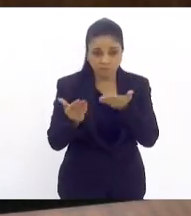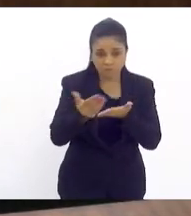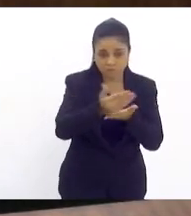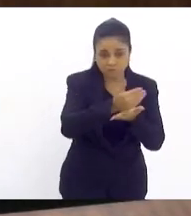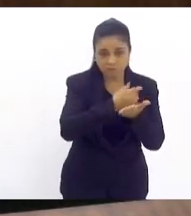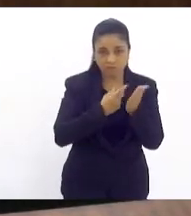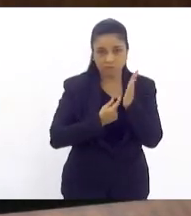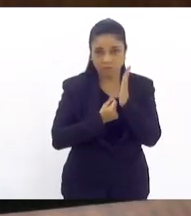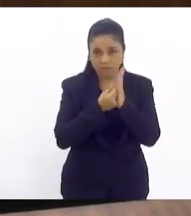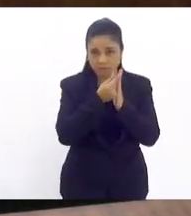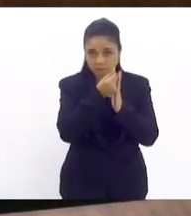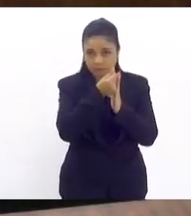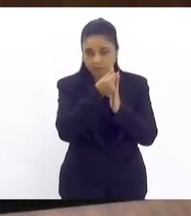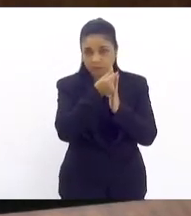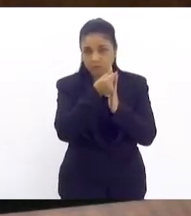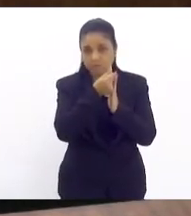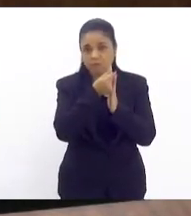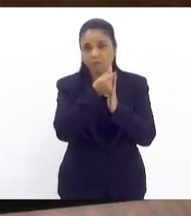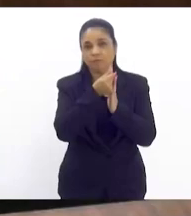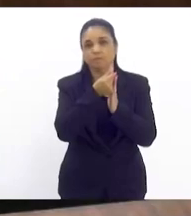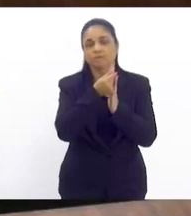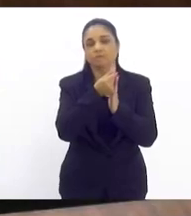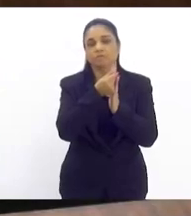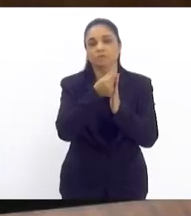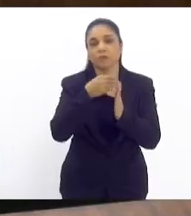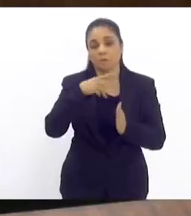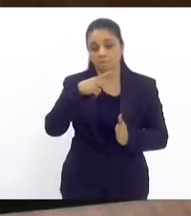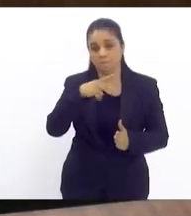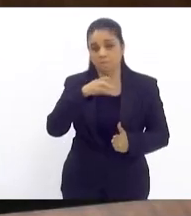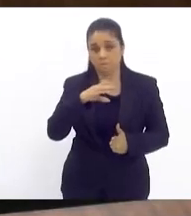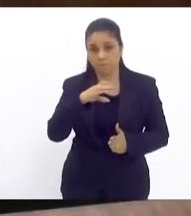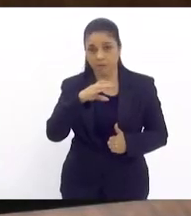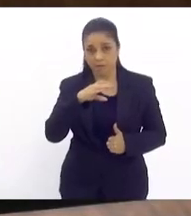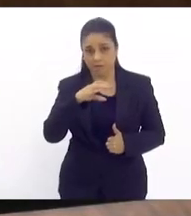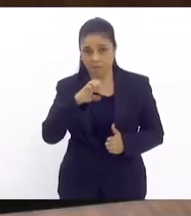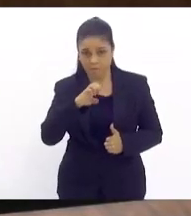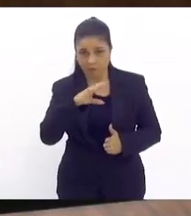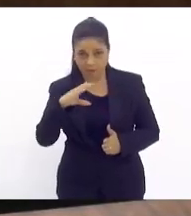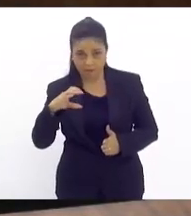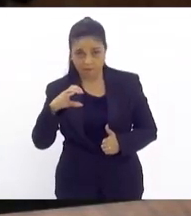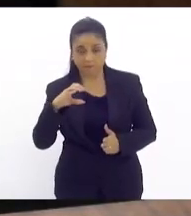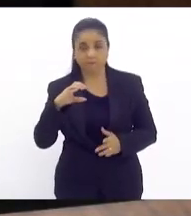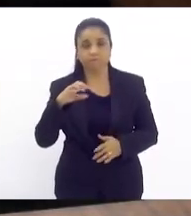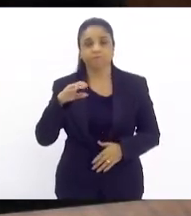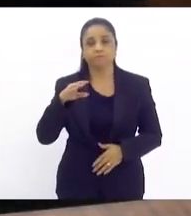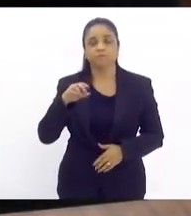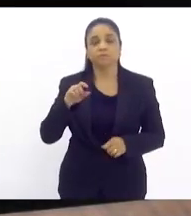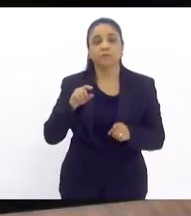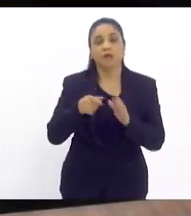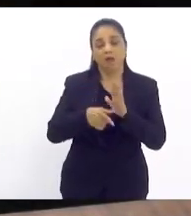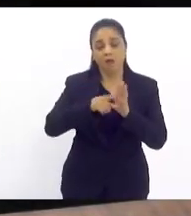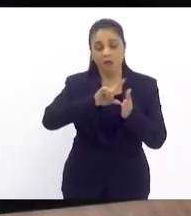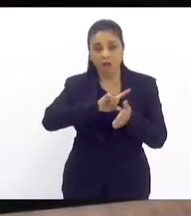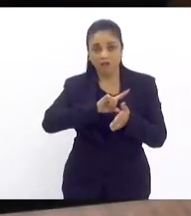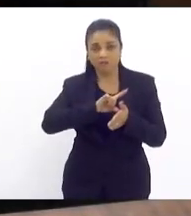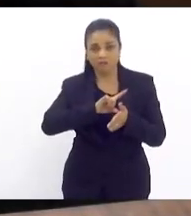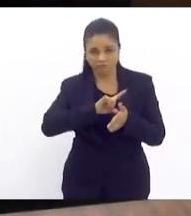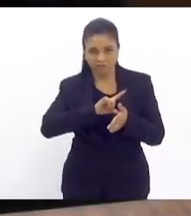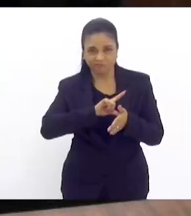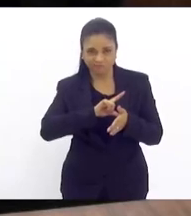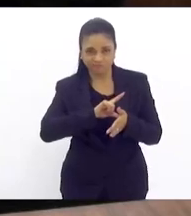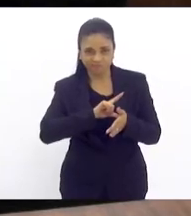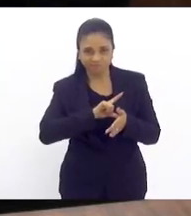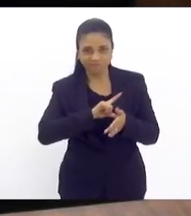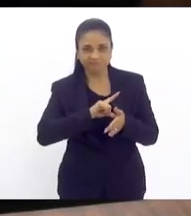da perdão da vigência dessa PEC Deputado brasão para antes da recuperação fiscal eu gostaria também muito